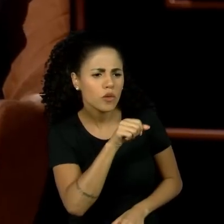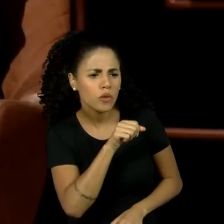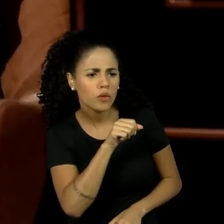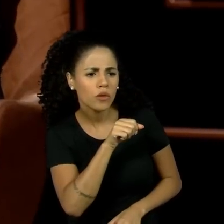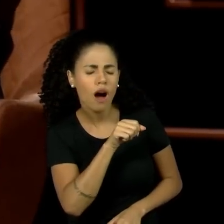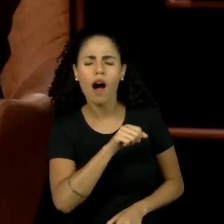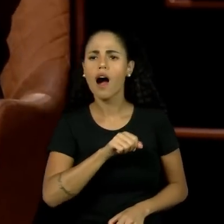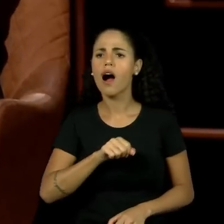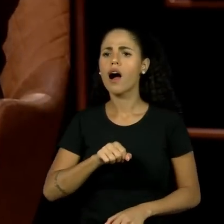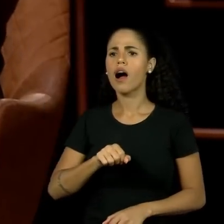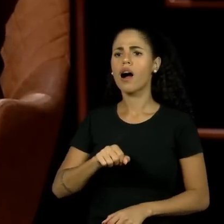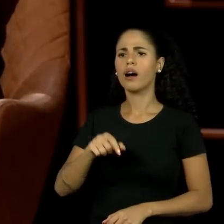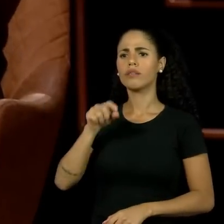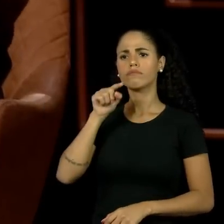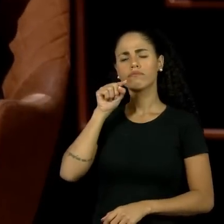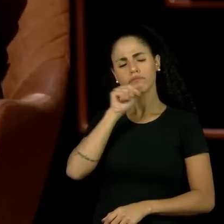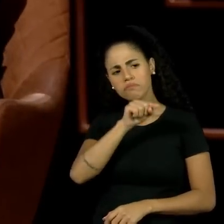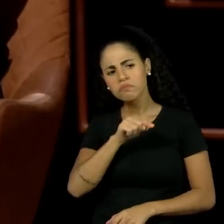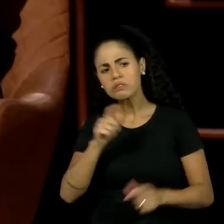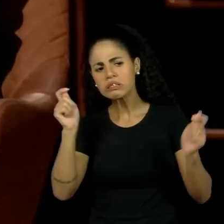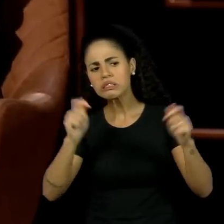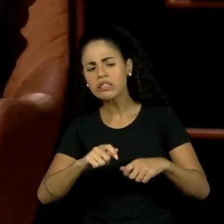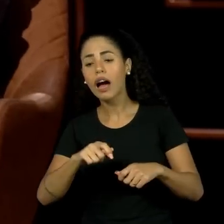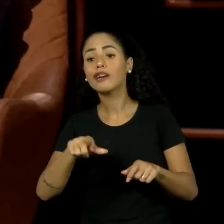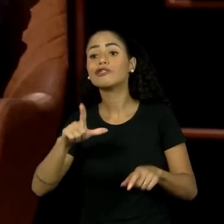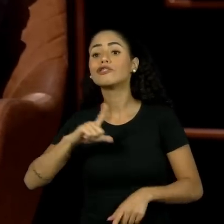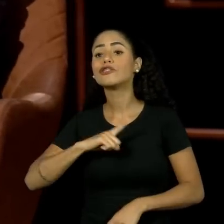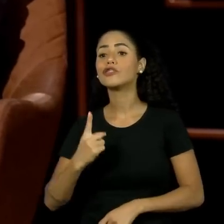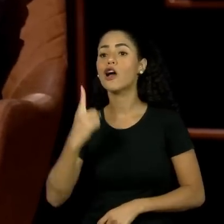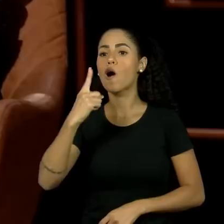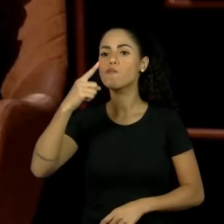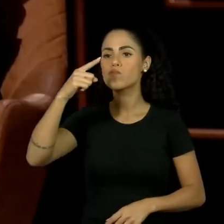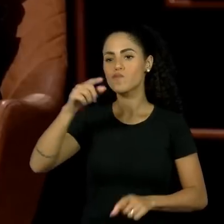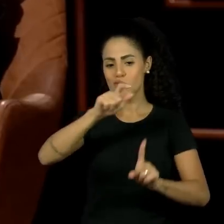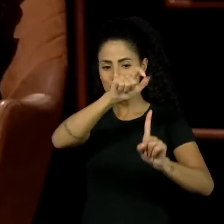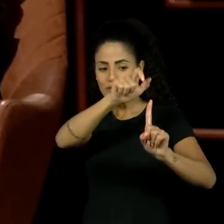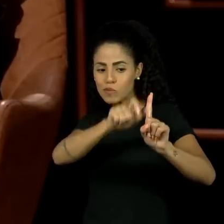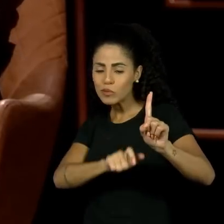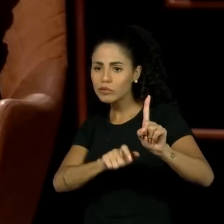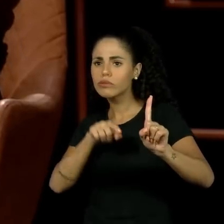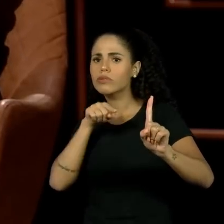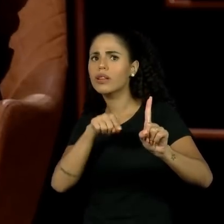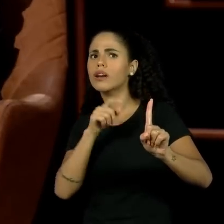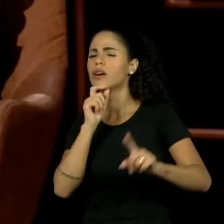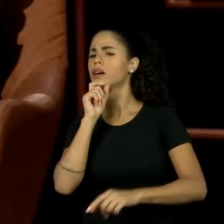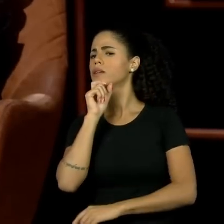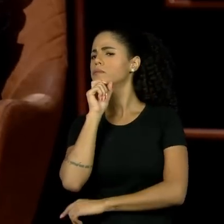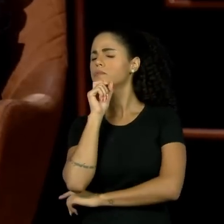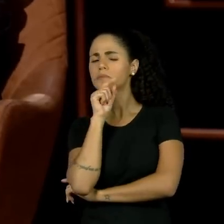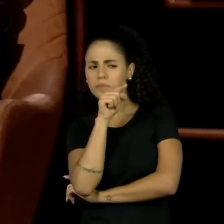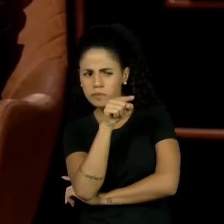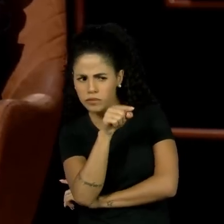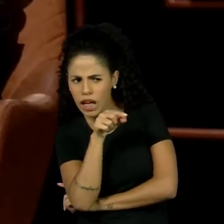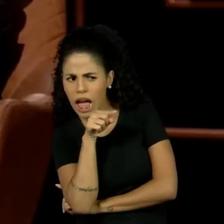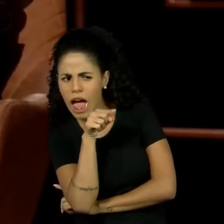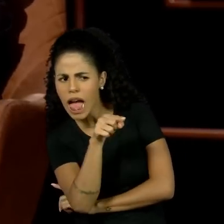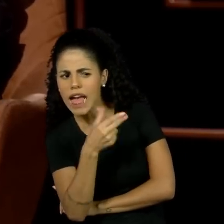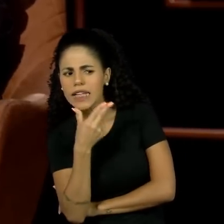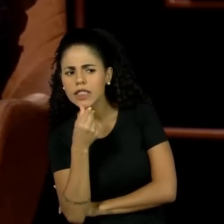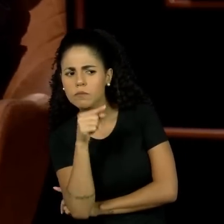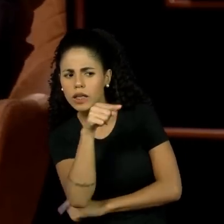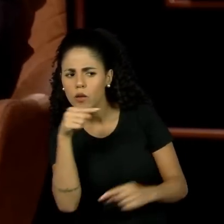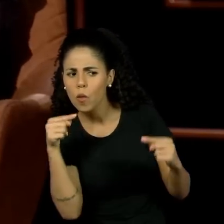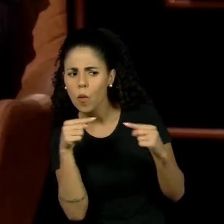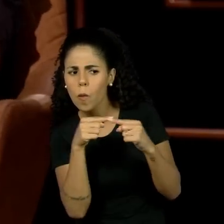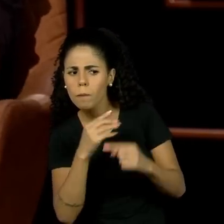e falou assim, e tinha lá um personagem, o Ted, ele falou, eu acho que é esse o ator que eu